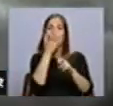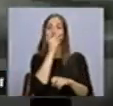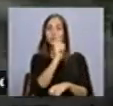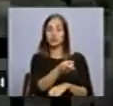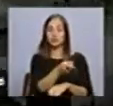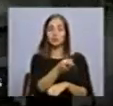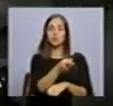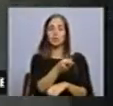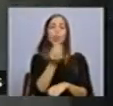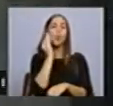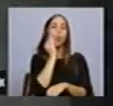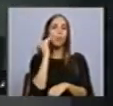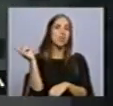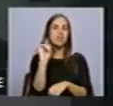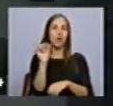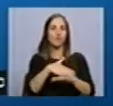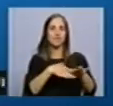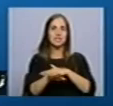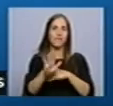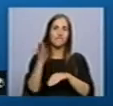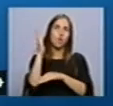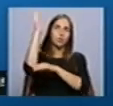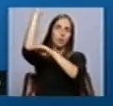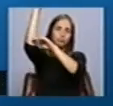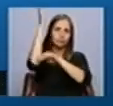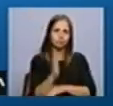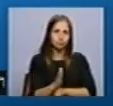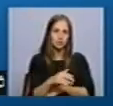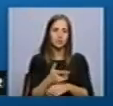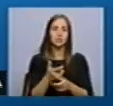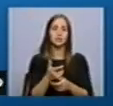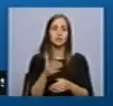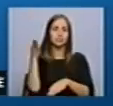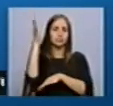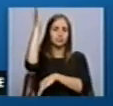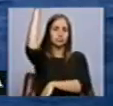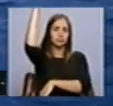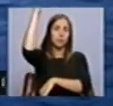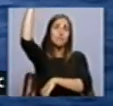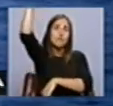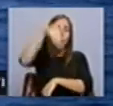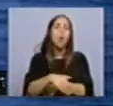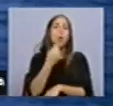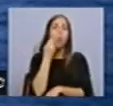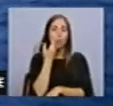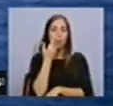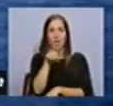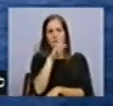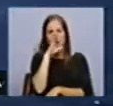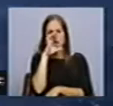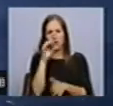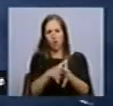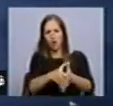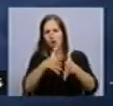Como Não Fazer Aterrar um Foguetão. E, portanto, é uma compilação dos erros mais trágicos, dos falhanços mais épicos e trágicos